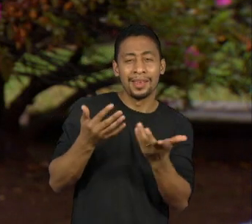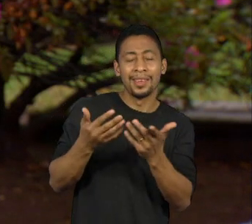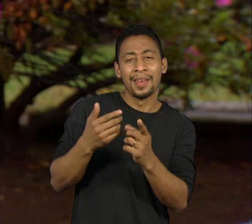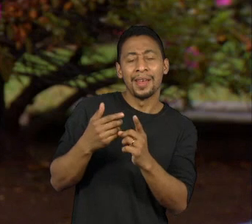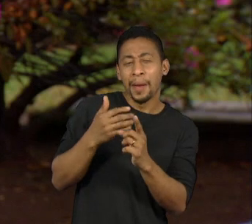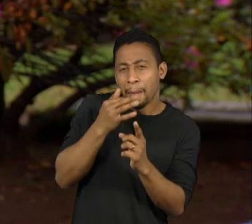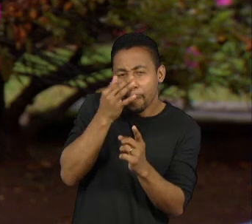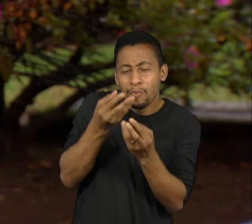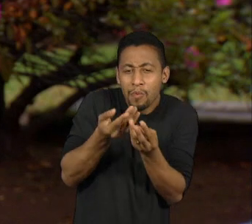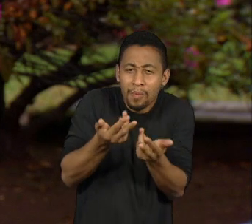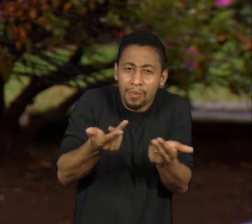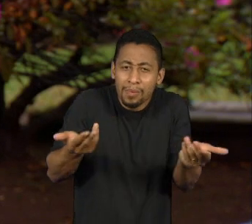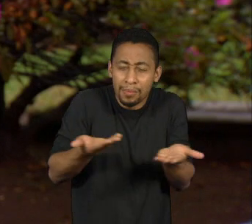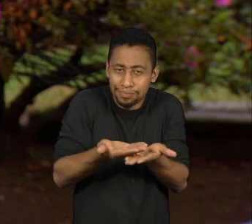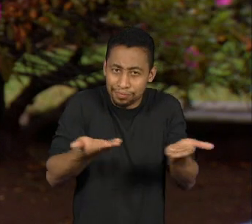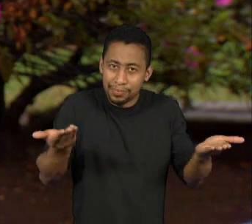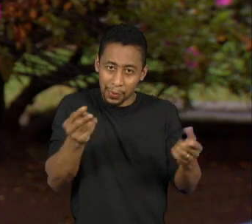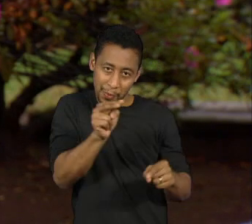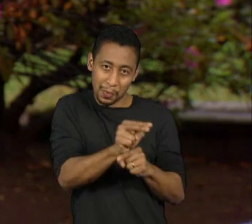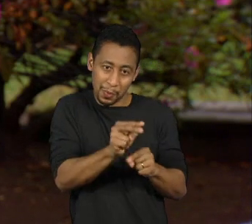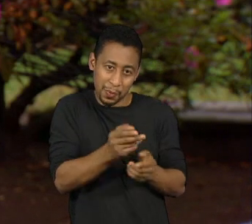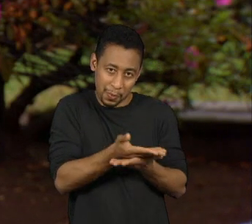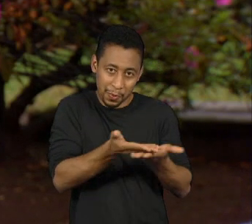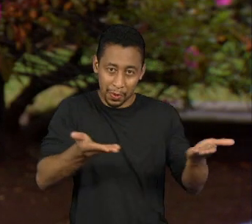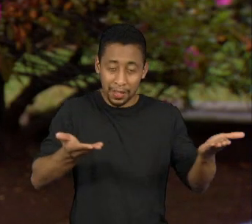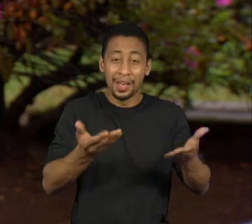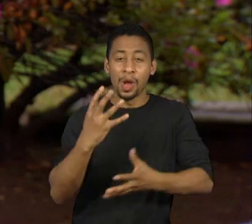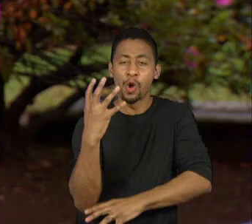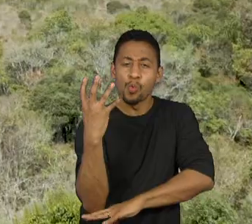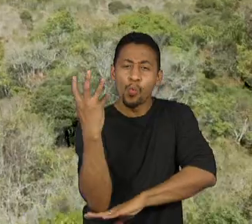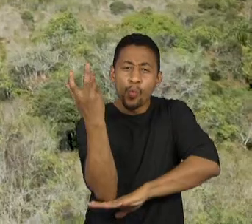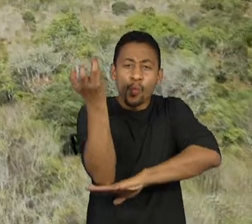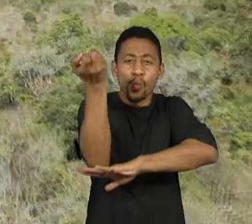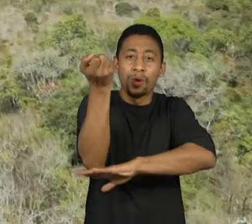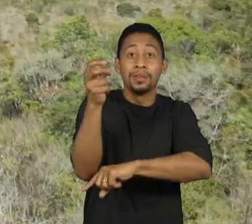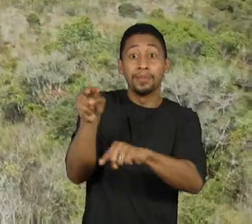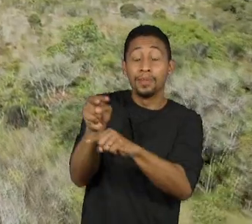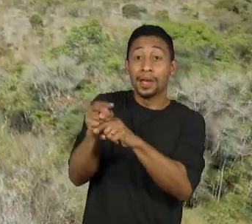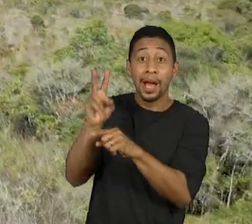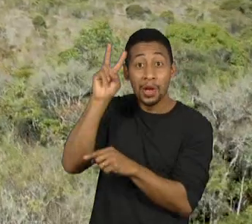área preserva também parte da história do Brasil.